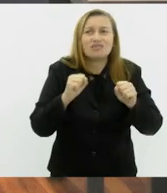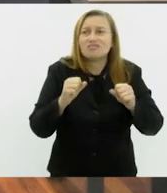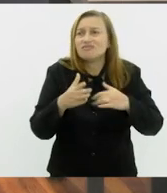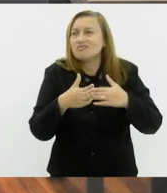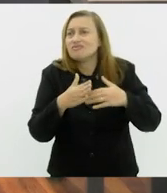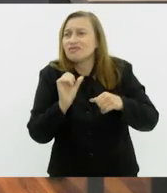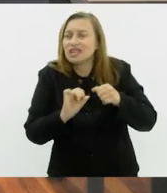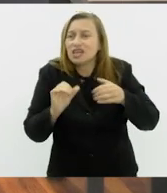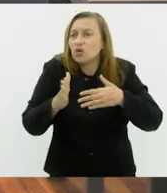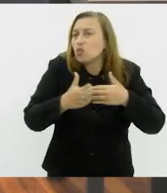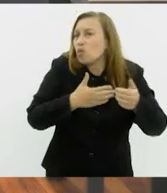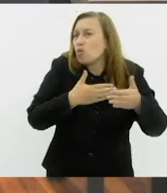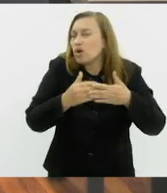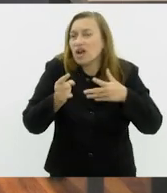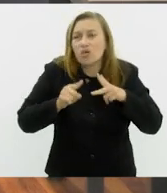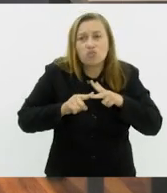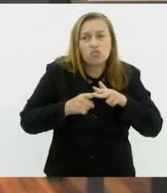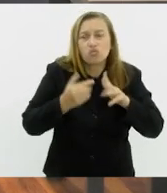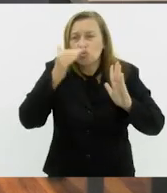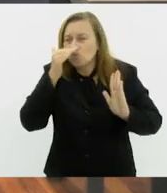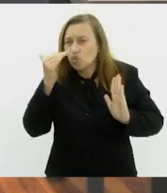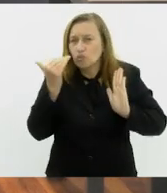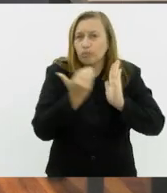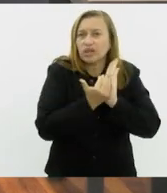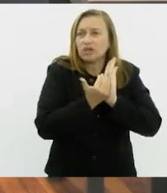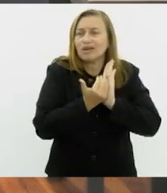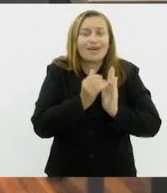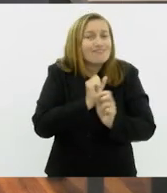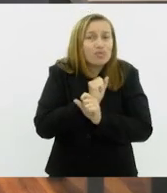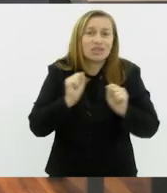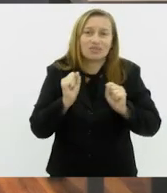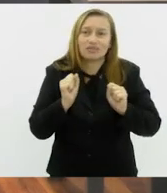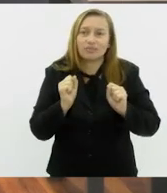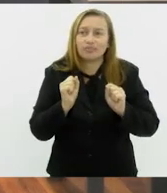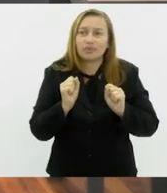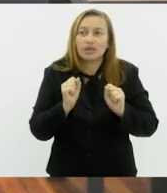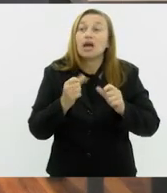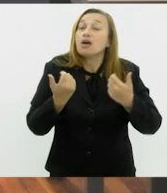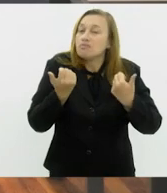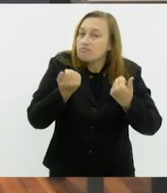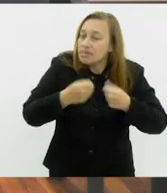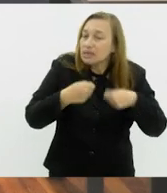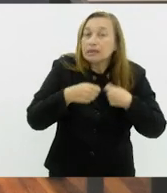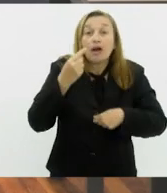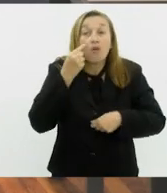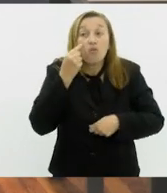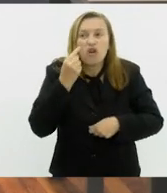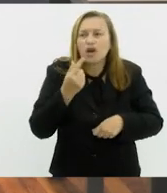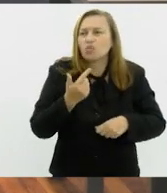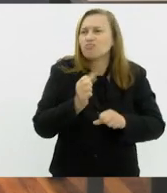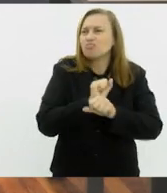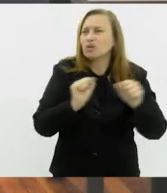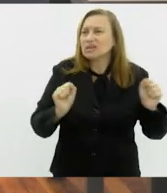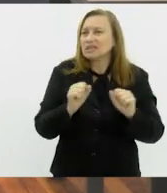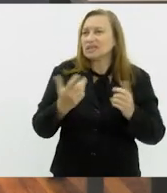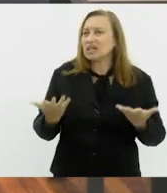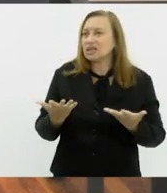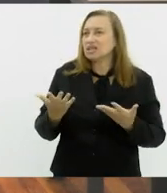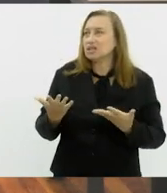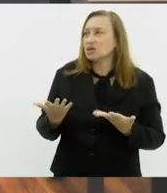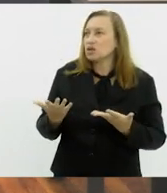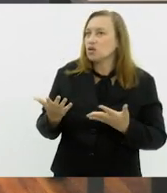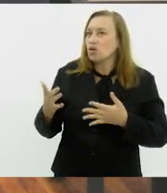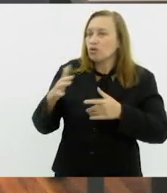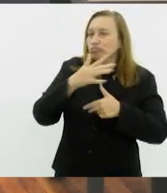qualquer ajuste seja cumprido. É impossível. A gente precisa ver. Não é possível que uma aeronave dessa